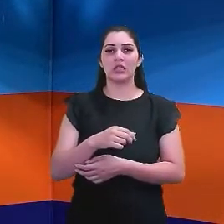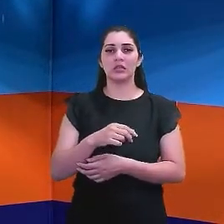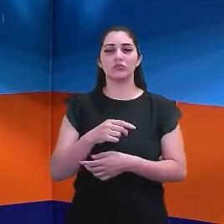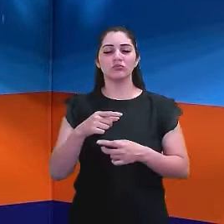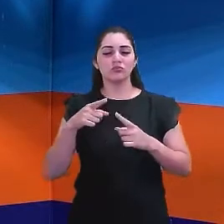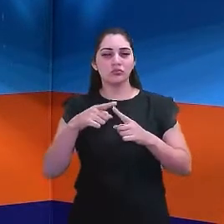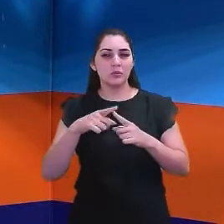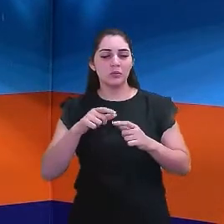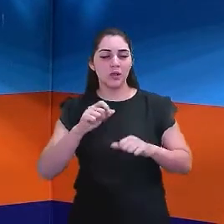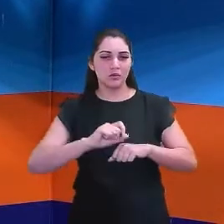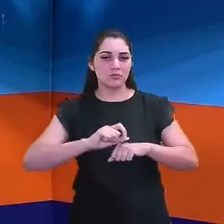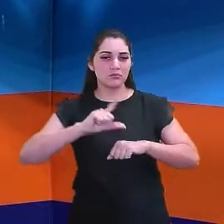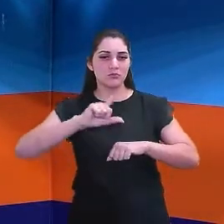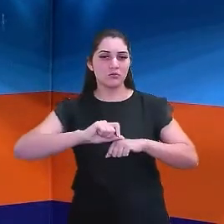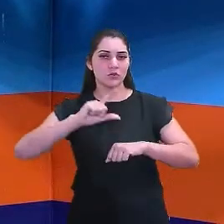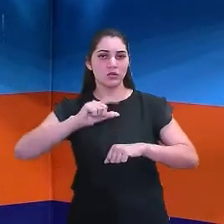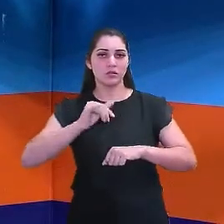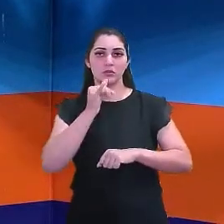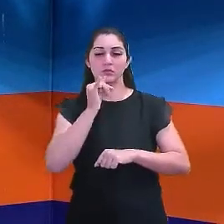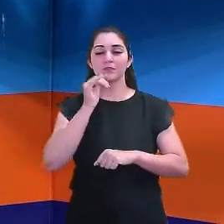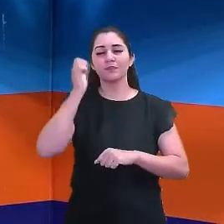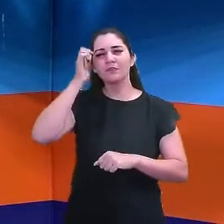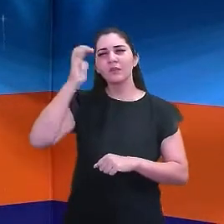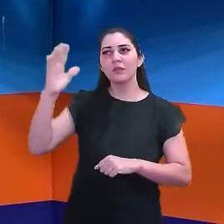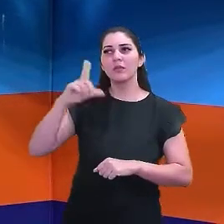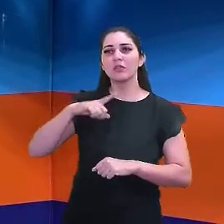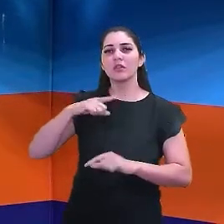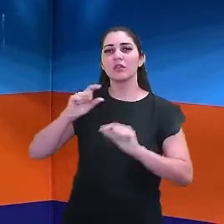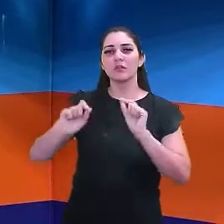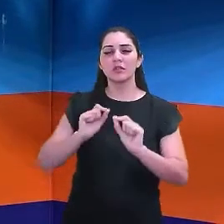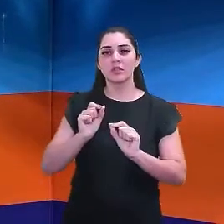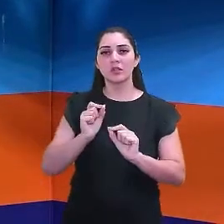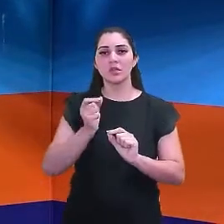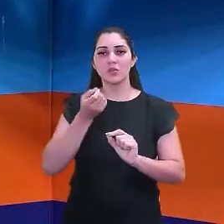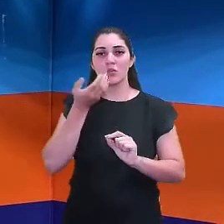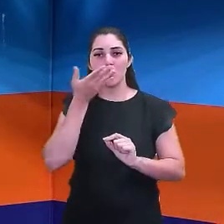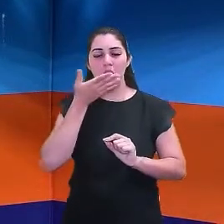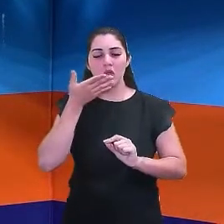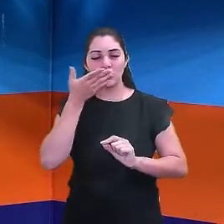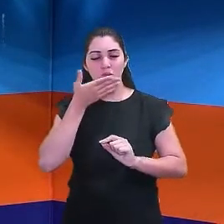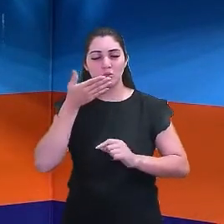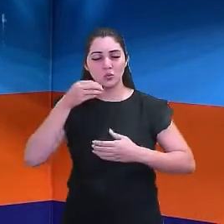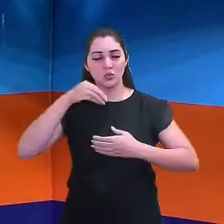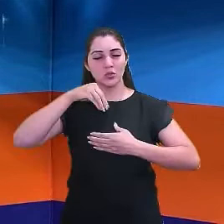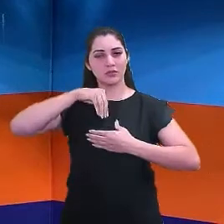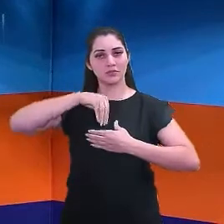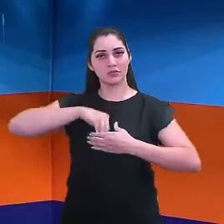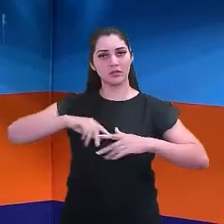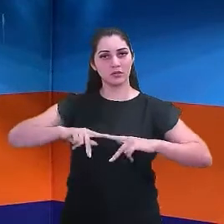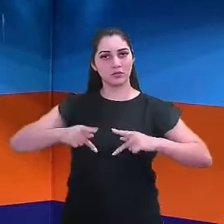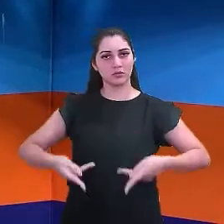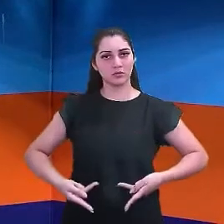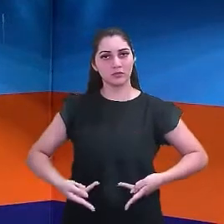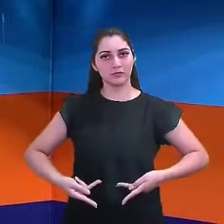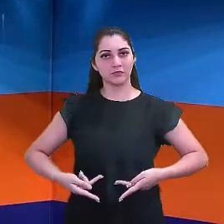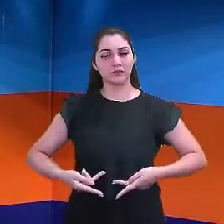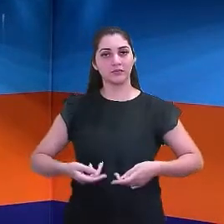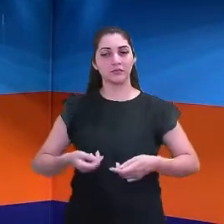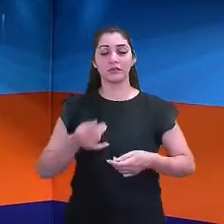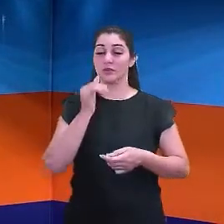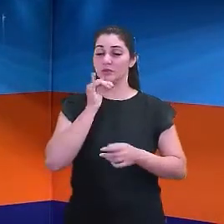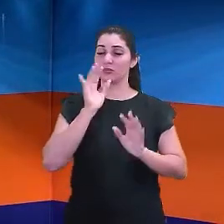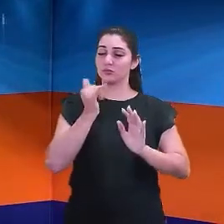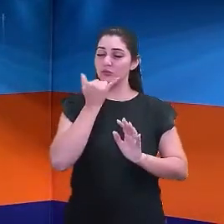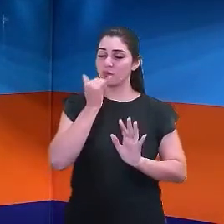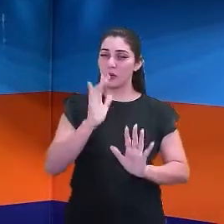chamada... Você imagina que você está com uma oferta de açúcar muito gigante no teu organismo. Desculpa, você está com uma oferta muito